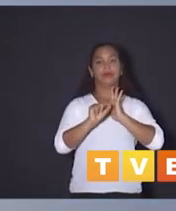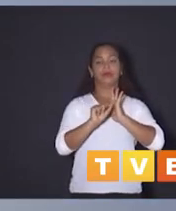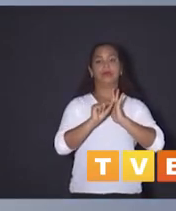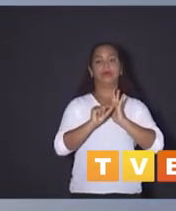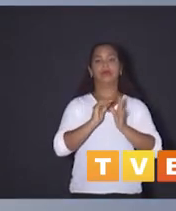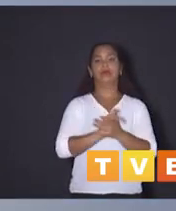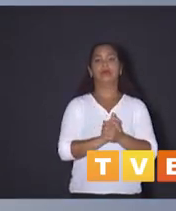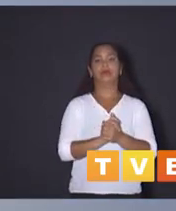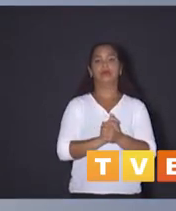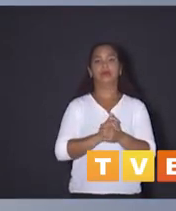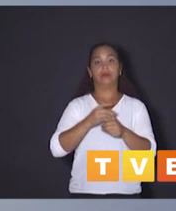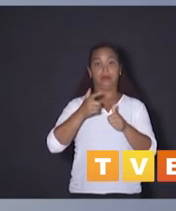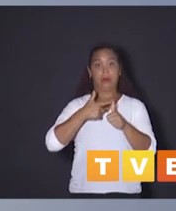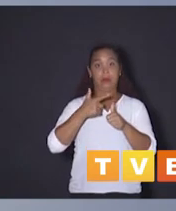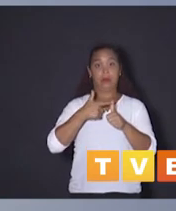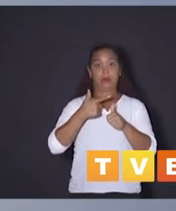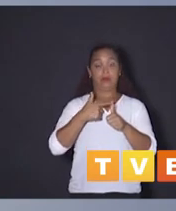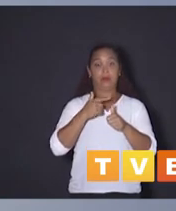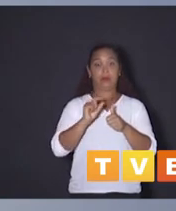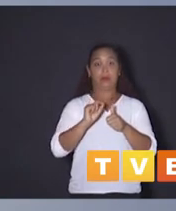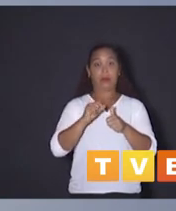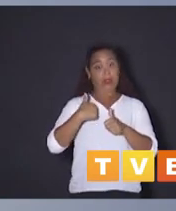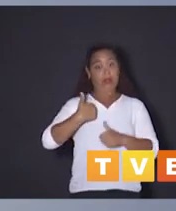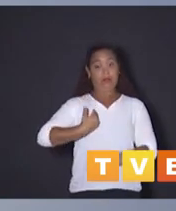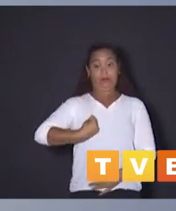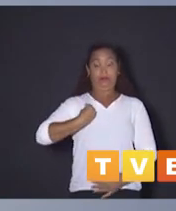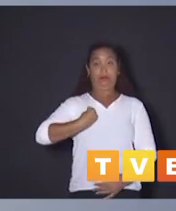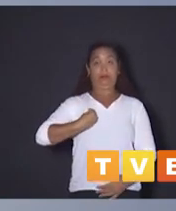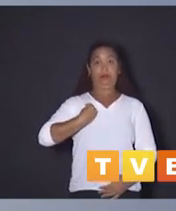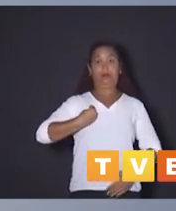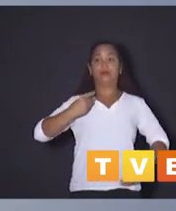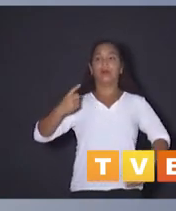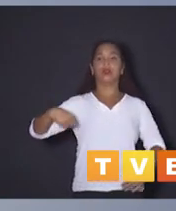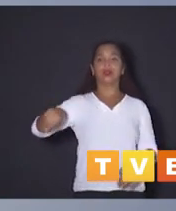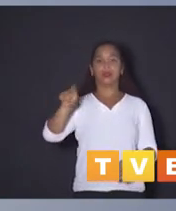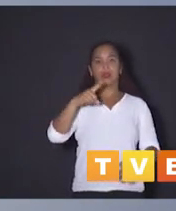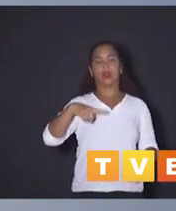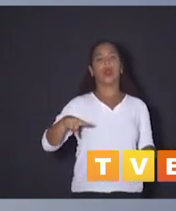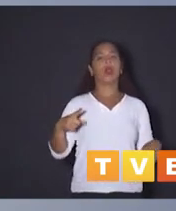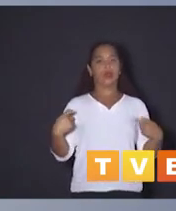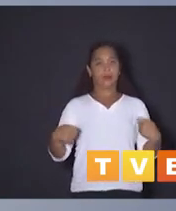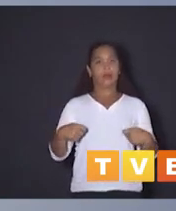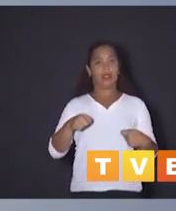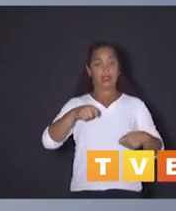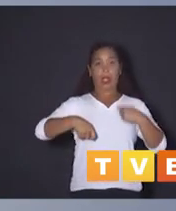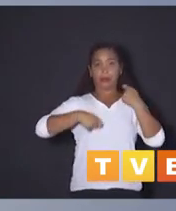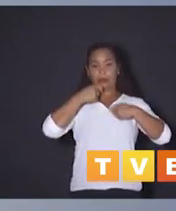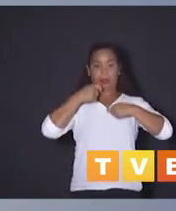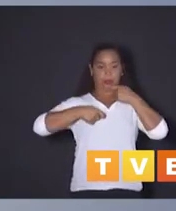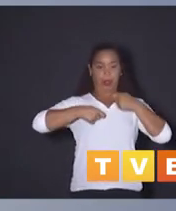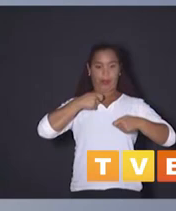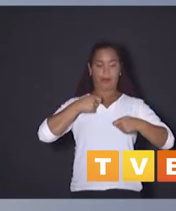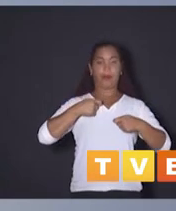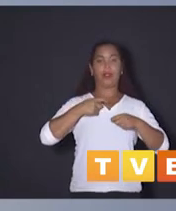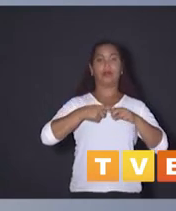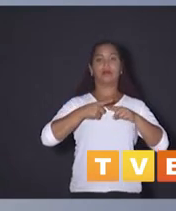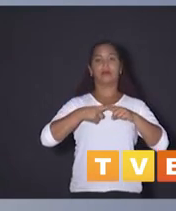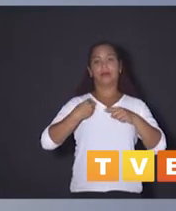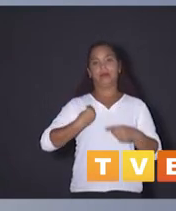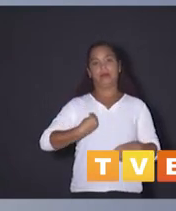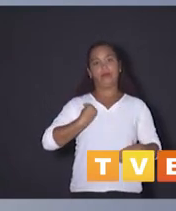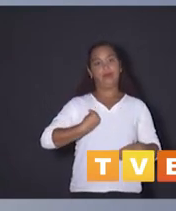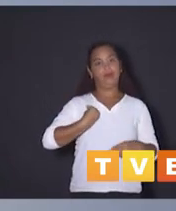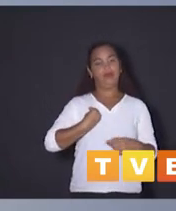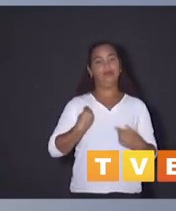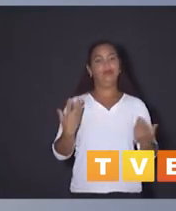primeiro a primeira consequência disso é um ato de sobrevivência é nós precisamos nos alimentar para poder estar vivo é isso faz parte do ser humano e sua